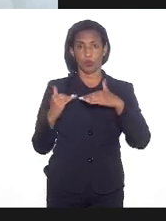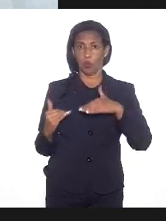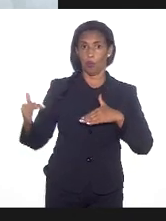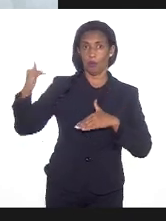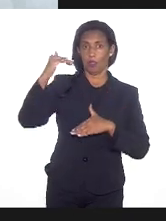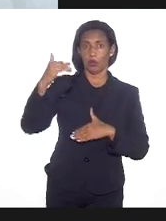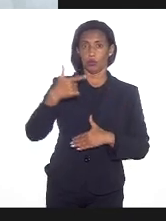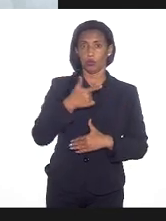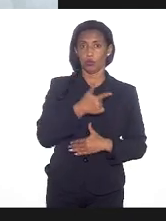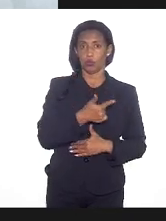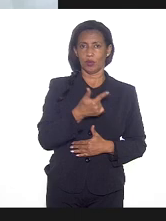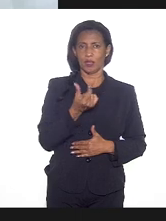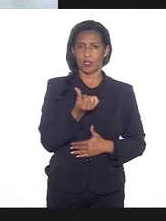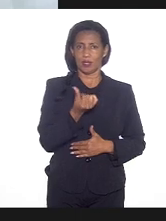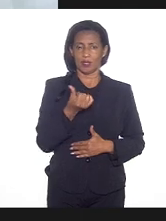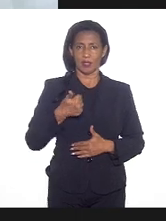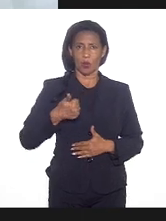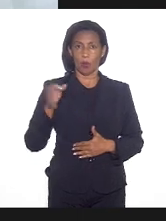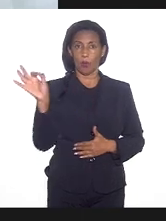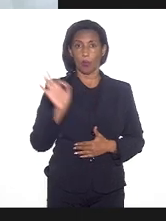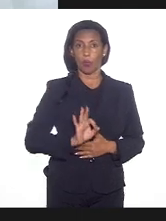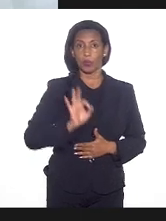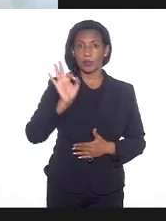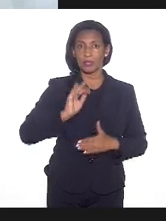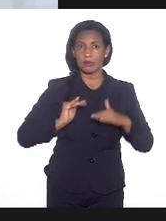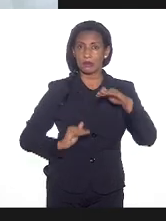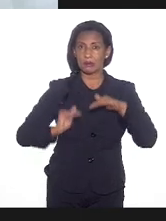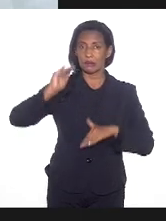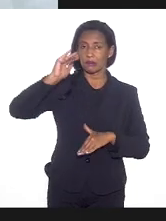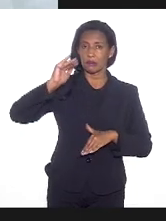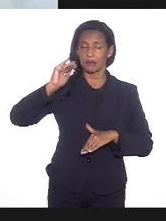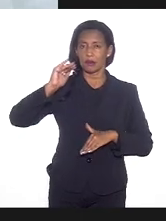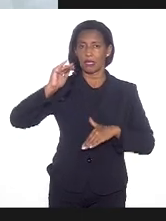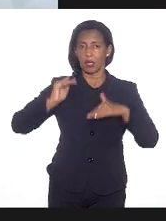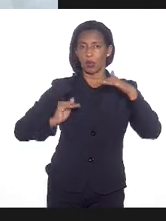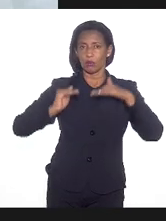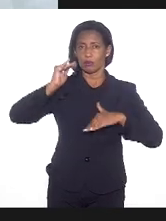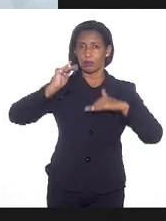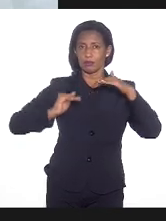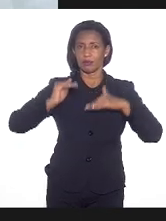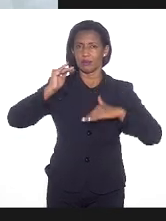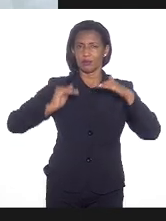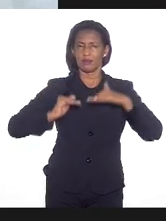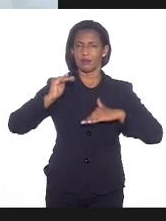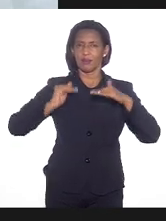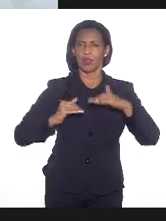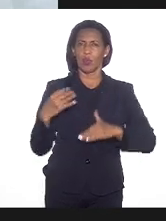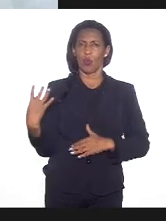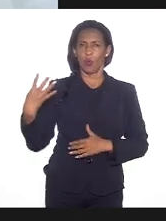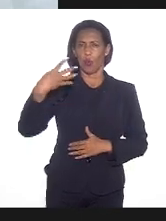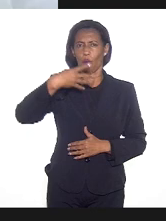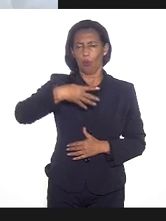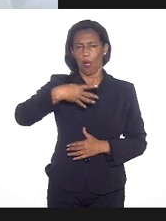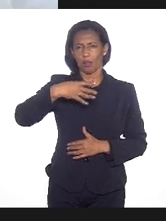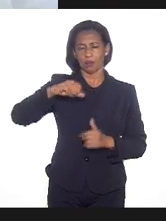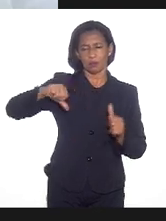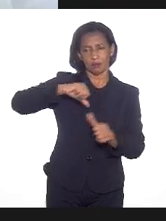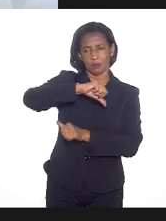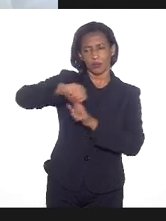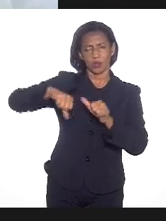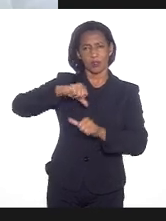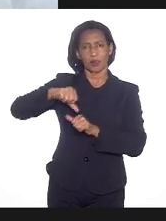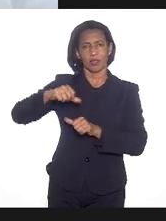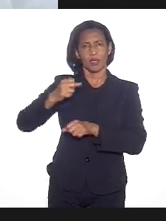de 261%, oscilaram, apresentando redução por 4 exercícios em relação ao ano